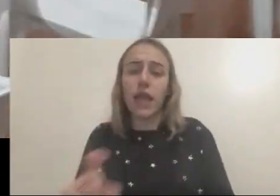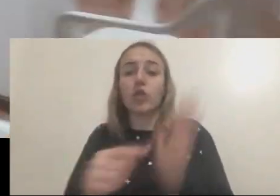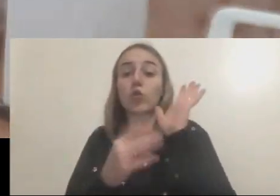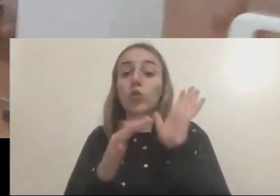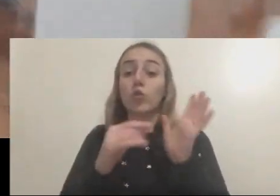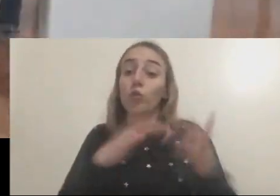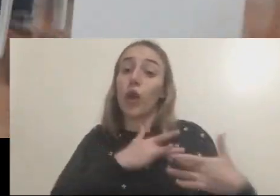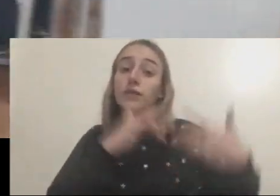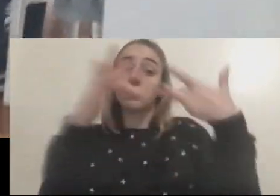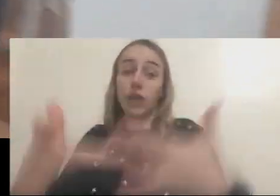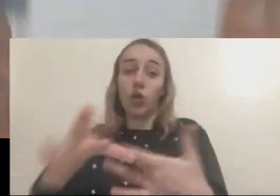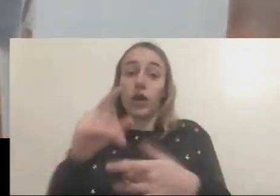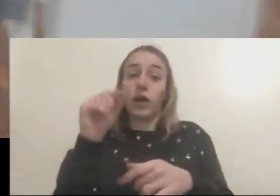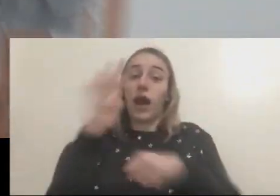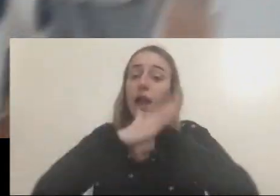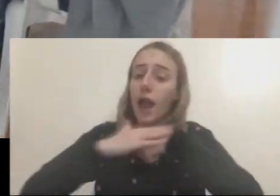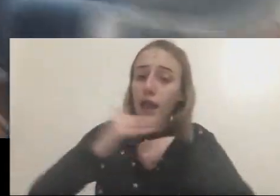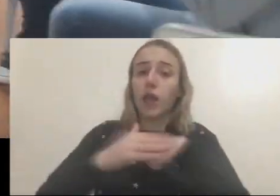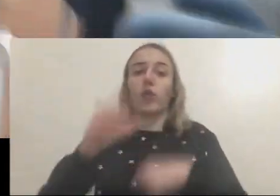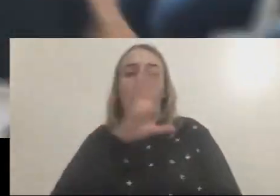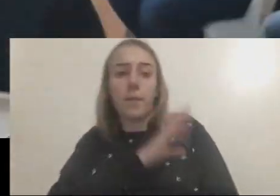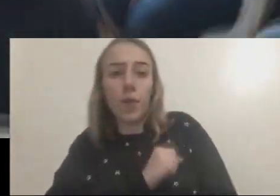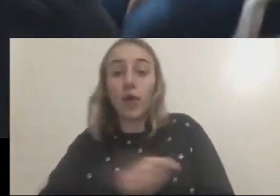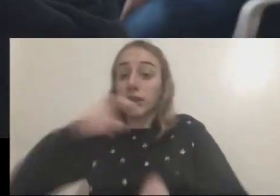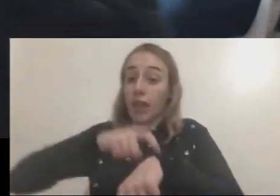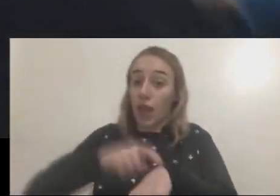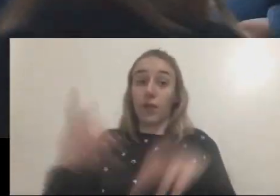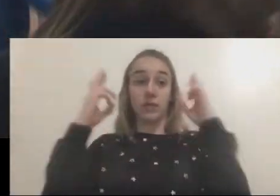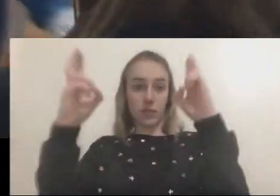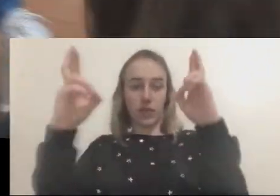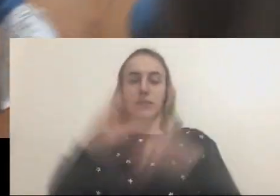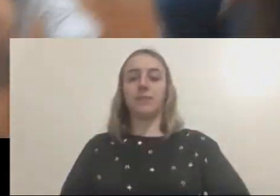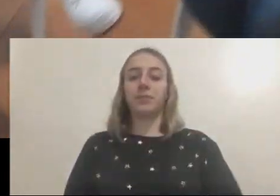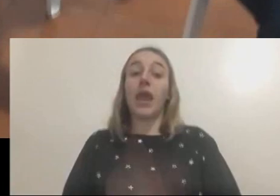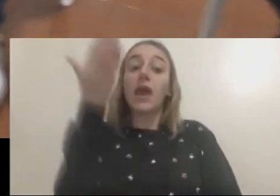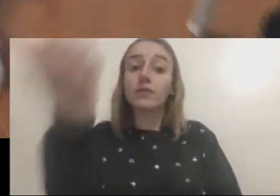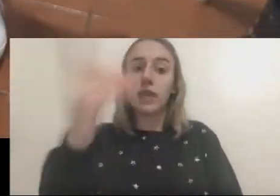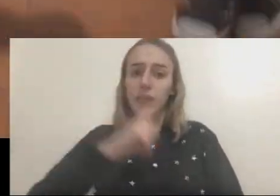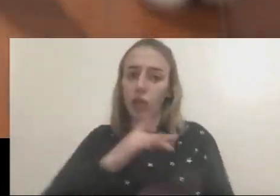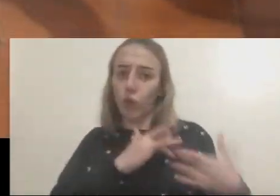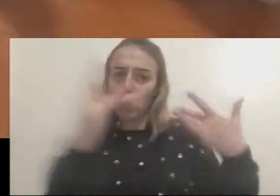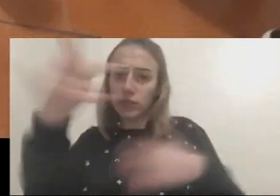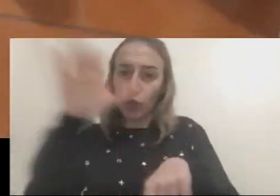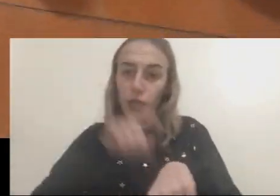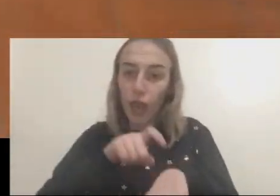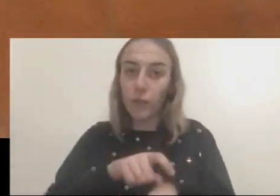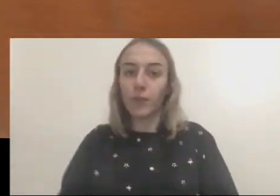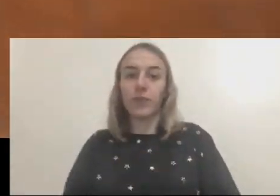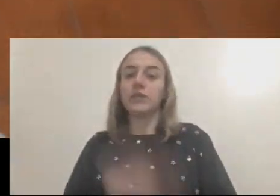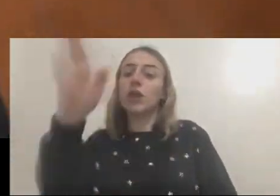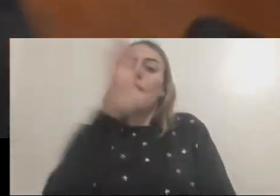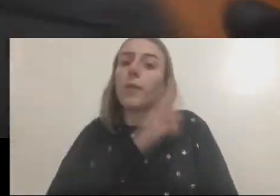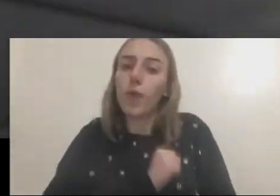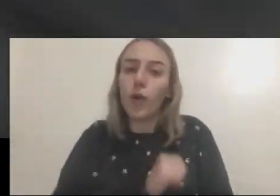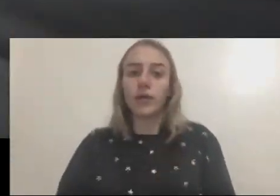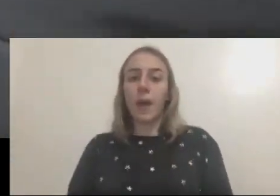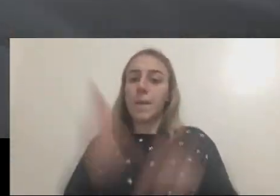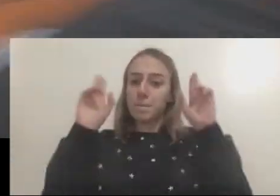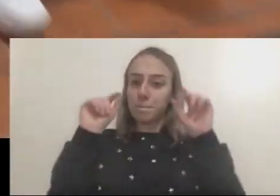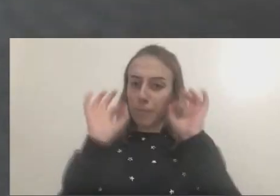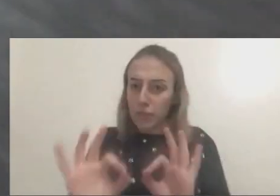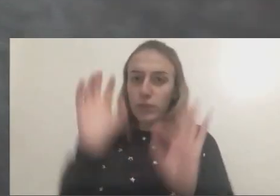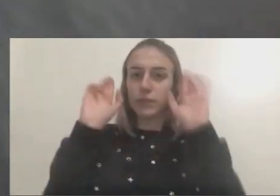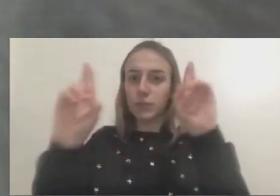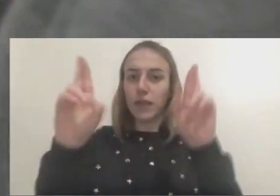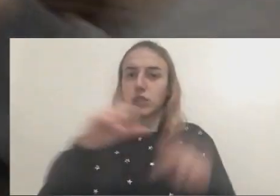Roupas ou até mesmo bens financeiros Mas pode ser doação de afeto Amor, tempo, esperança E você? Tem doado